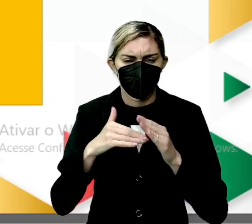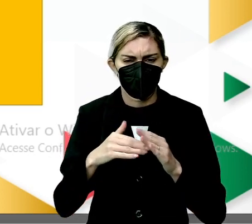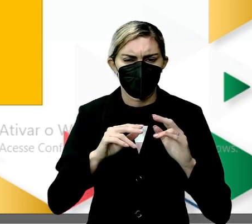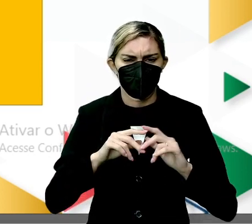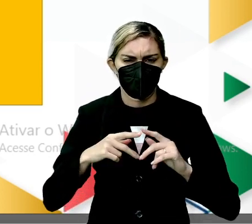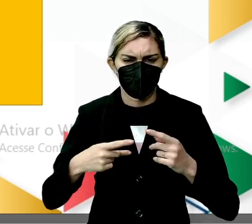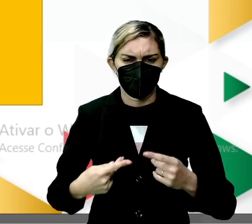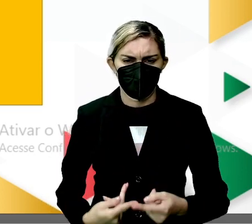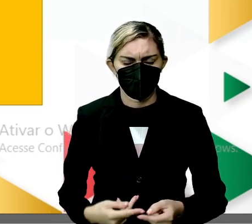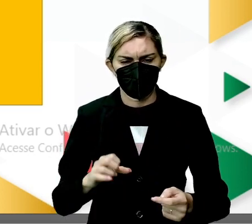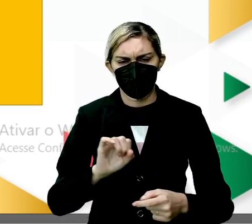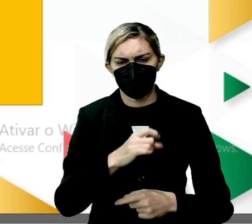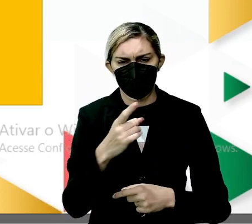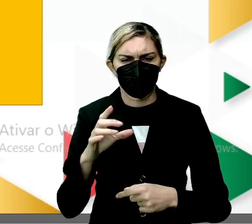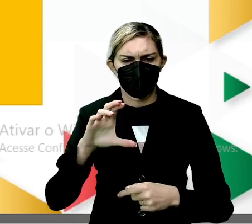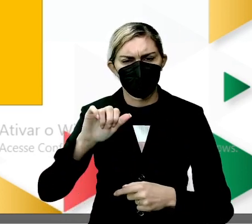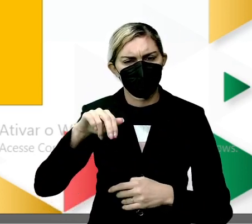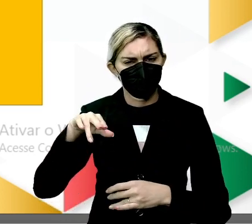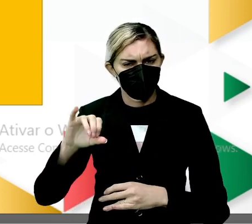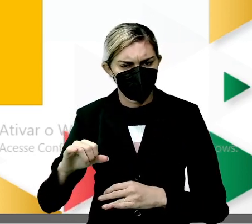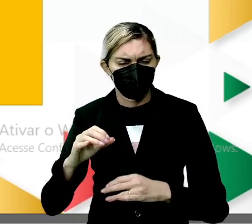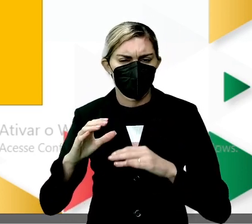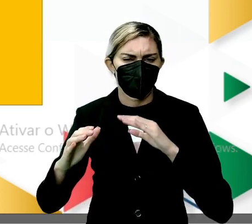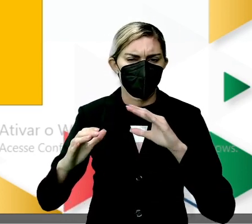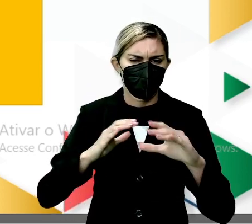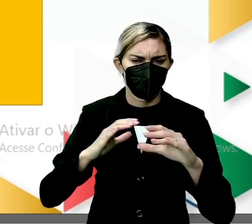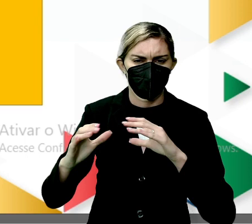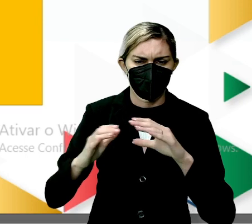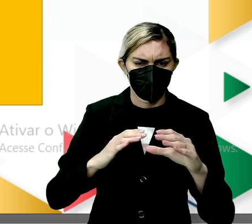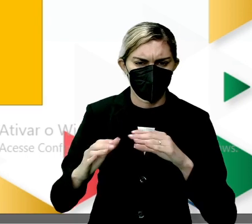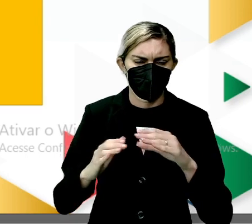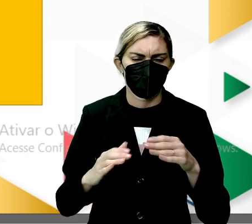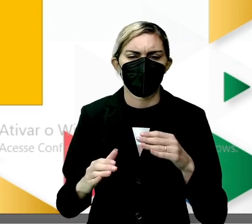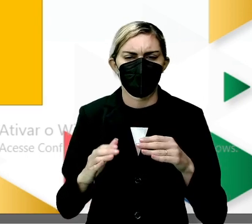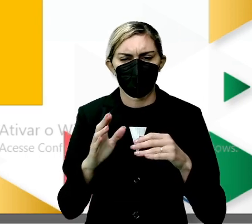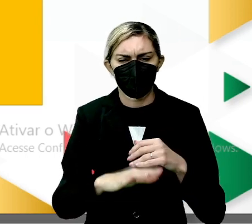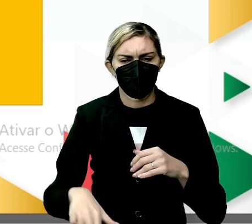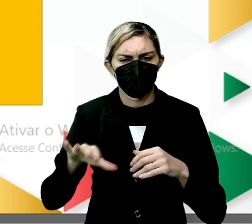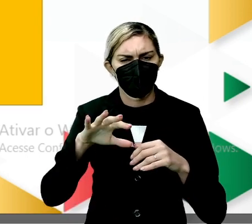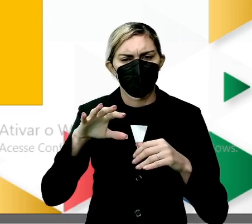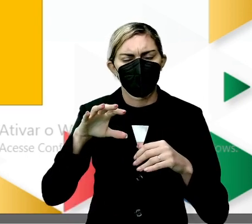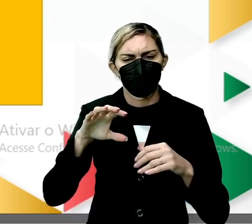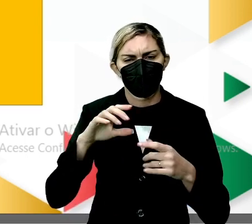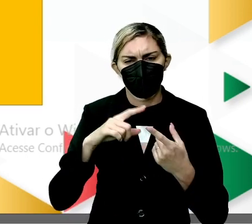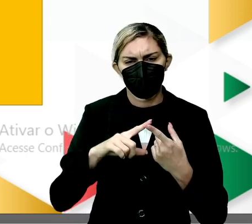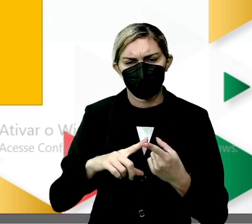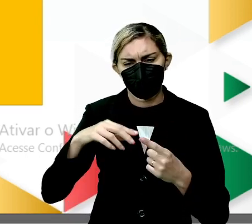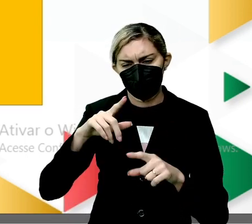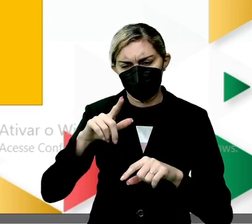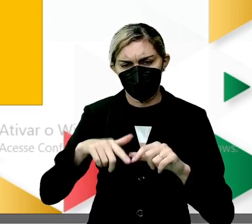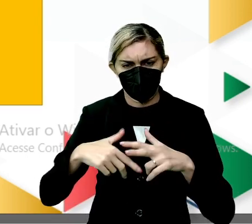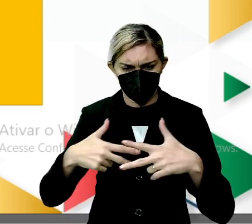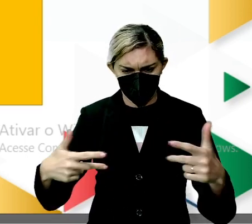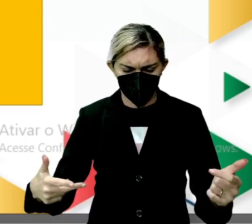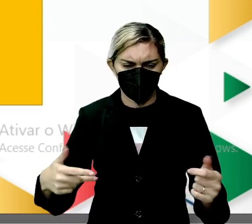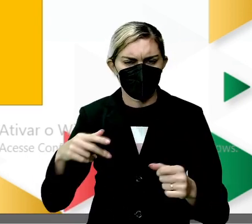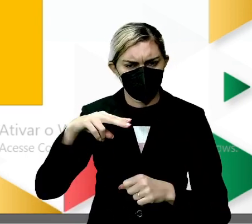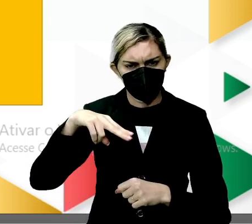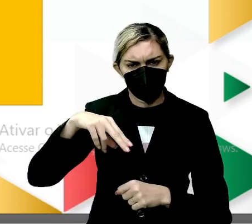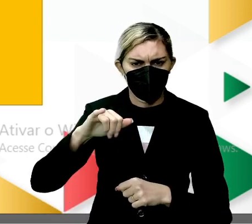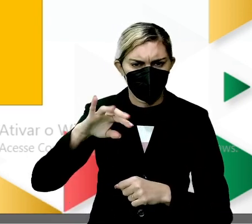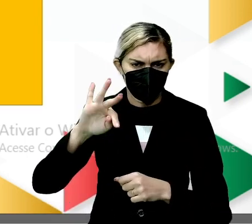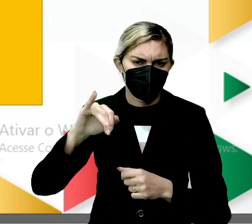humanos são canais de comunicação entre o mundo espiritual e o imaterial, que é o mundo dos